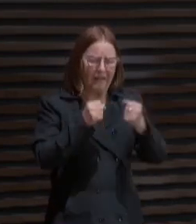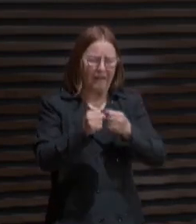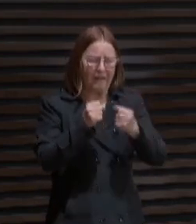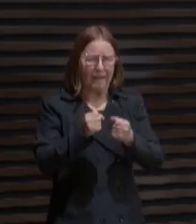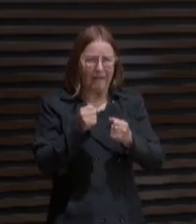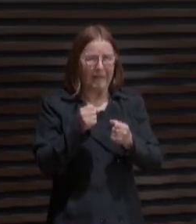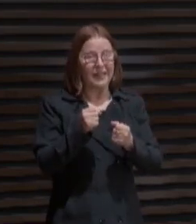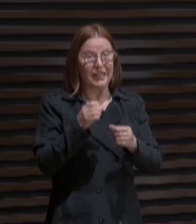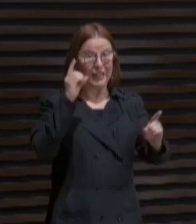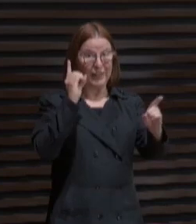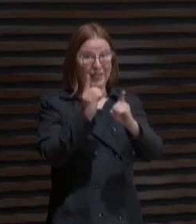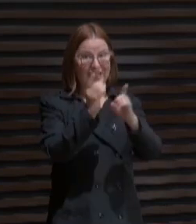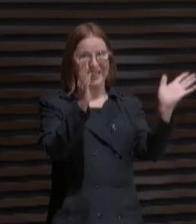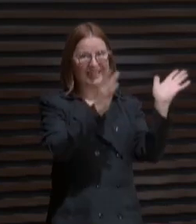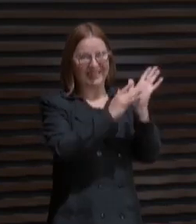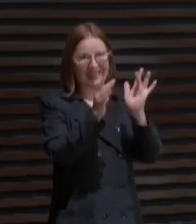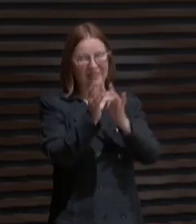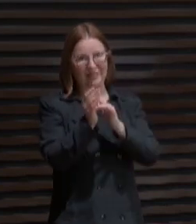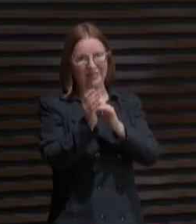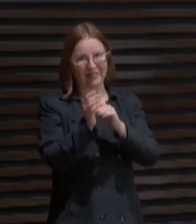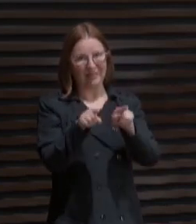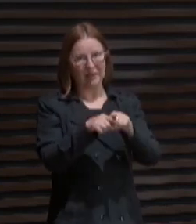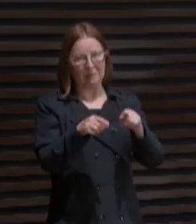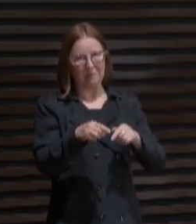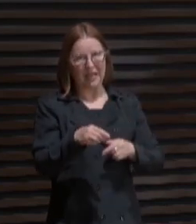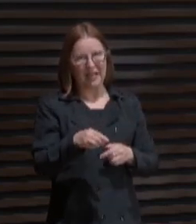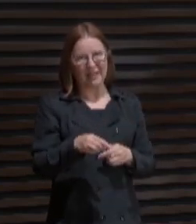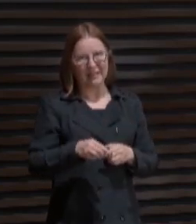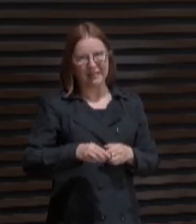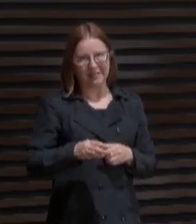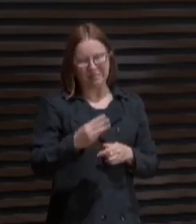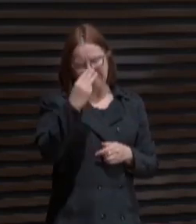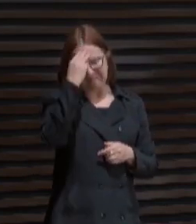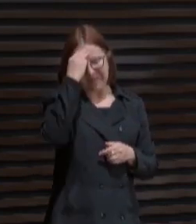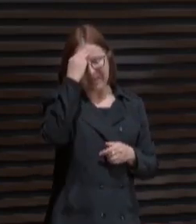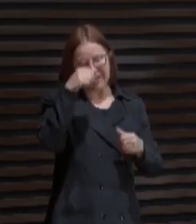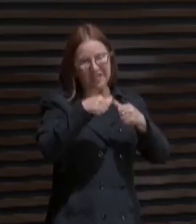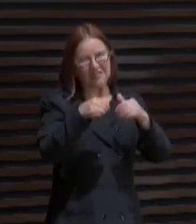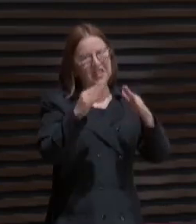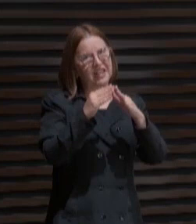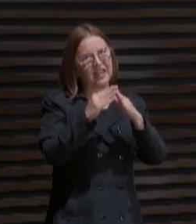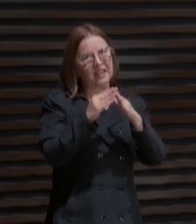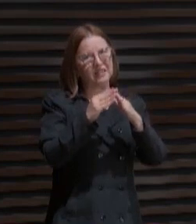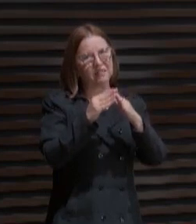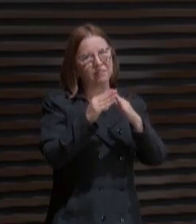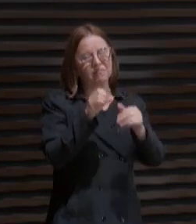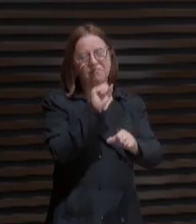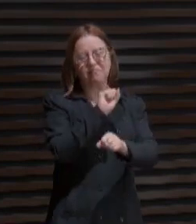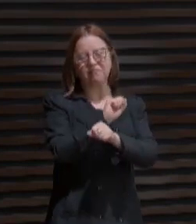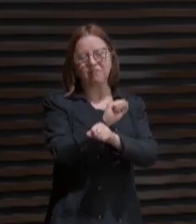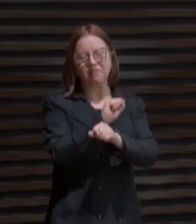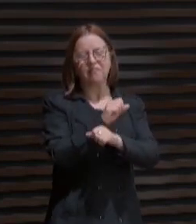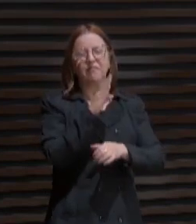agitada. E Marta e Maria ficam em casa, aguardando, quieta,